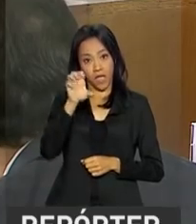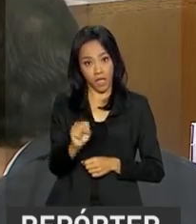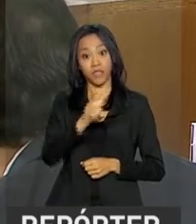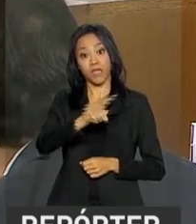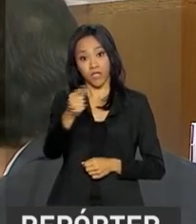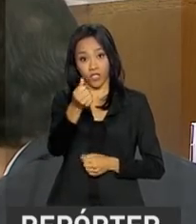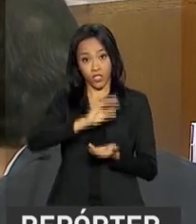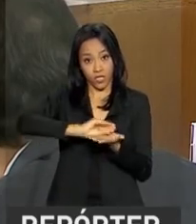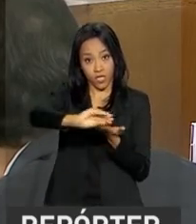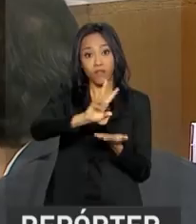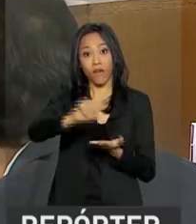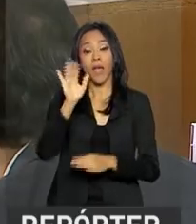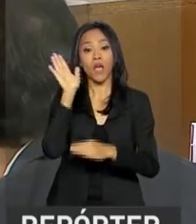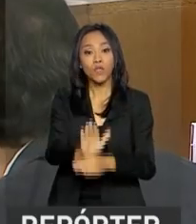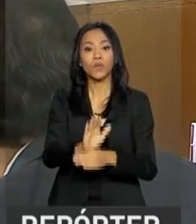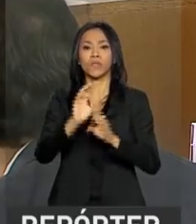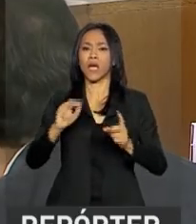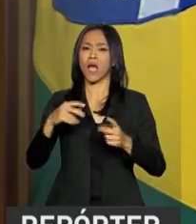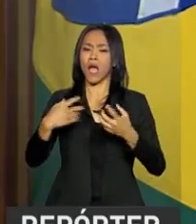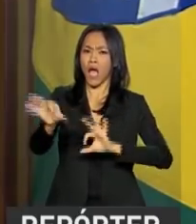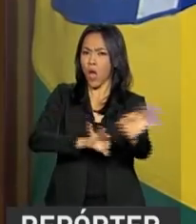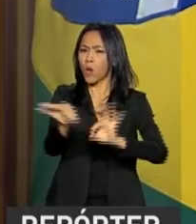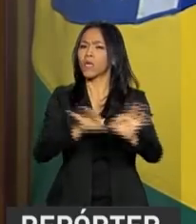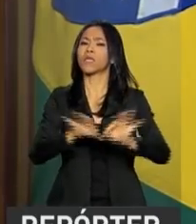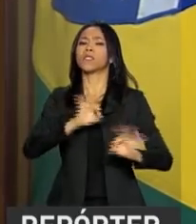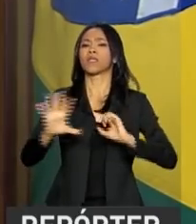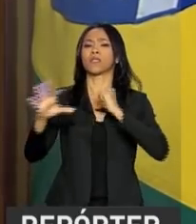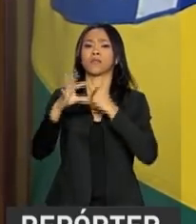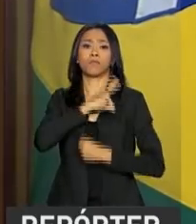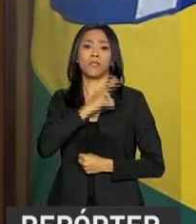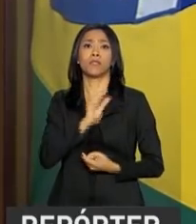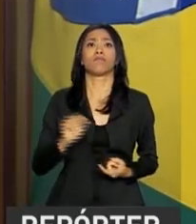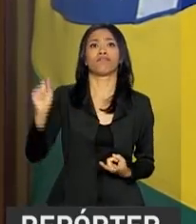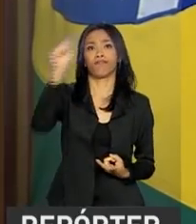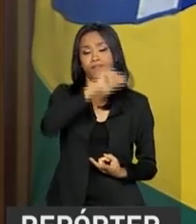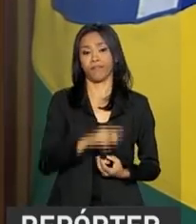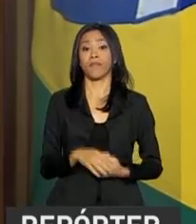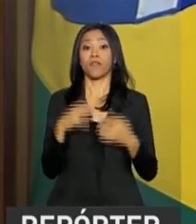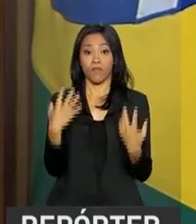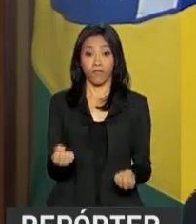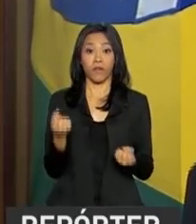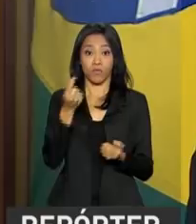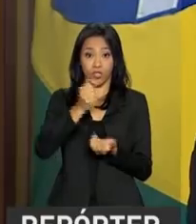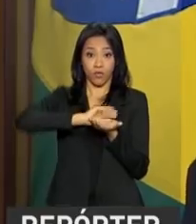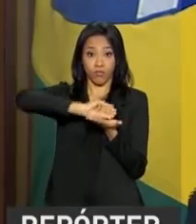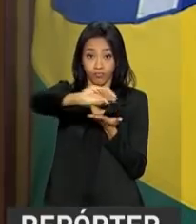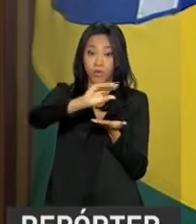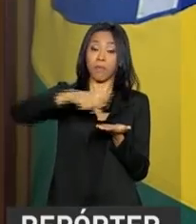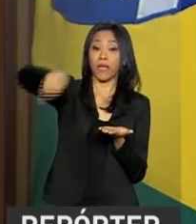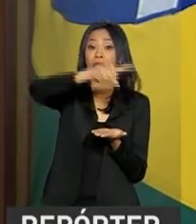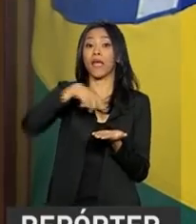ajudar a reequipar as polícias locais nós podemos ajudar a financiar os estados para o reequipamento